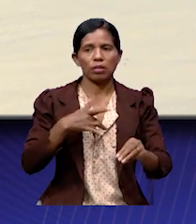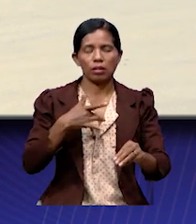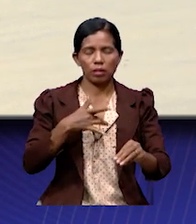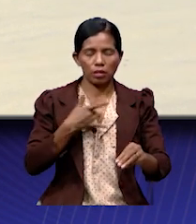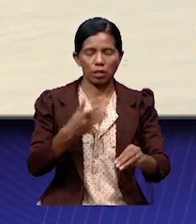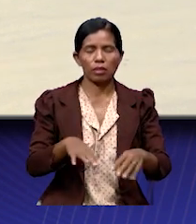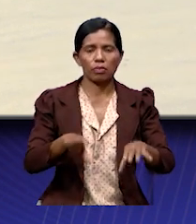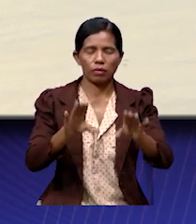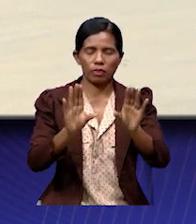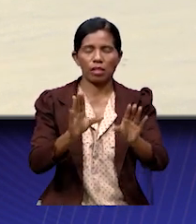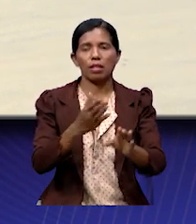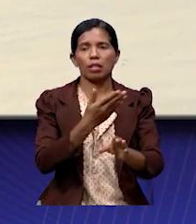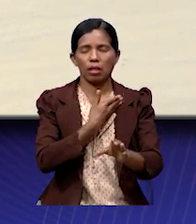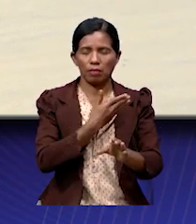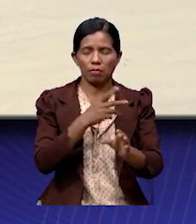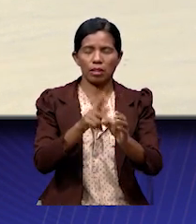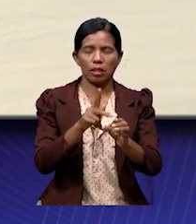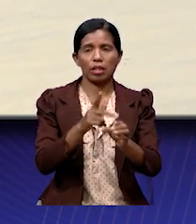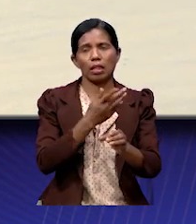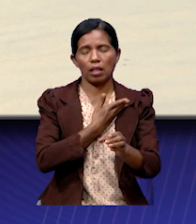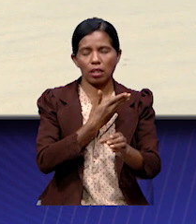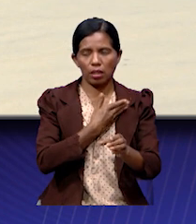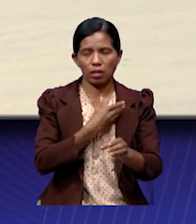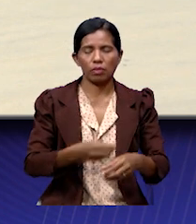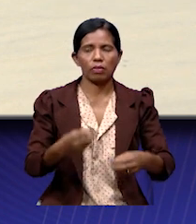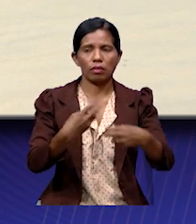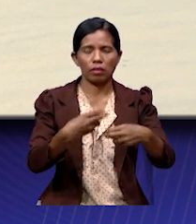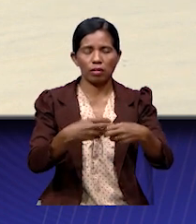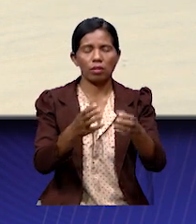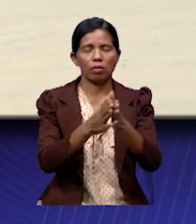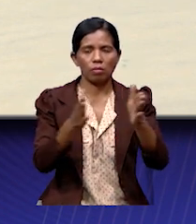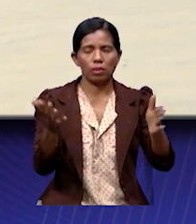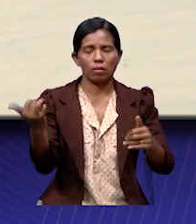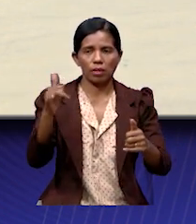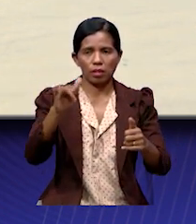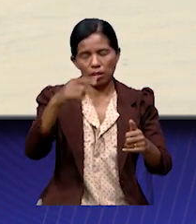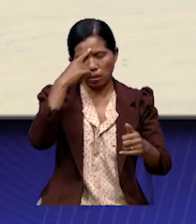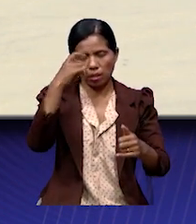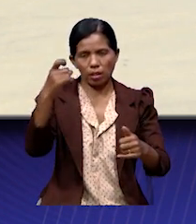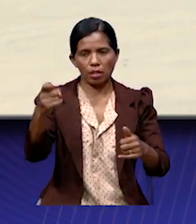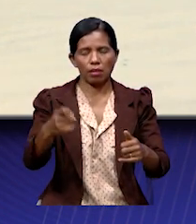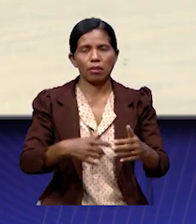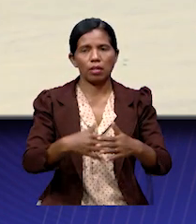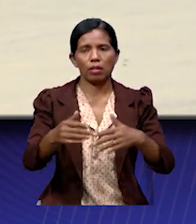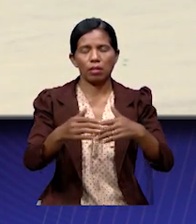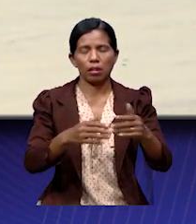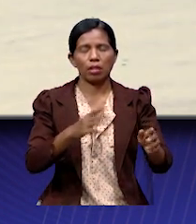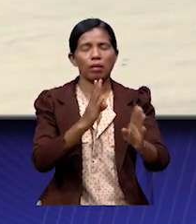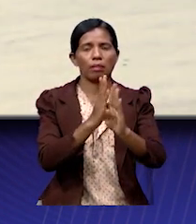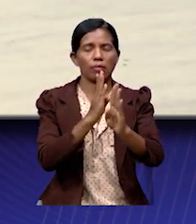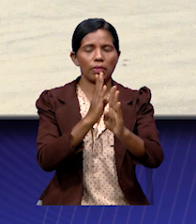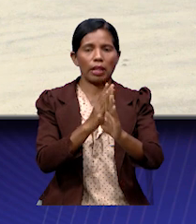folem combustível nebe cada fulan aumenta ne, foi impacto bot ba sira, tamba dala ruma passageiros la